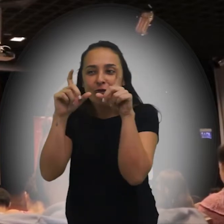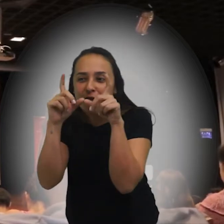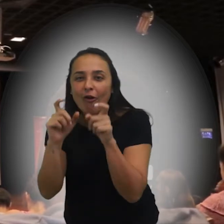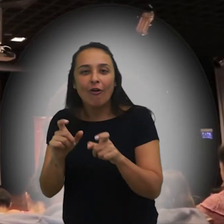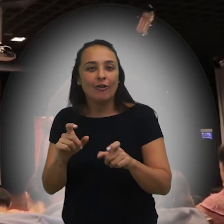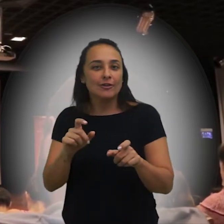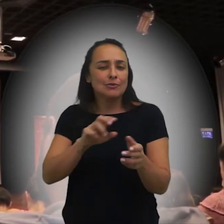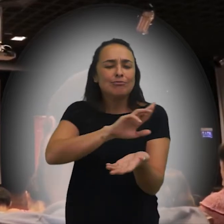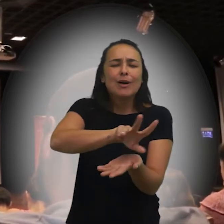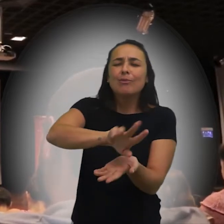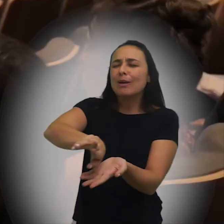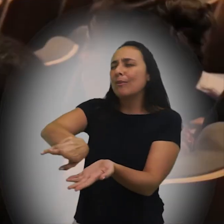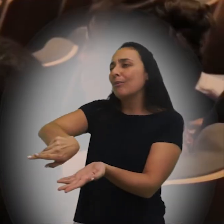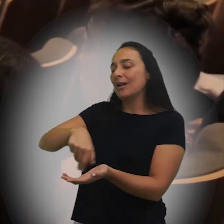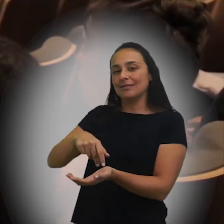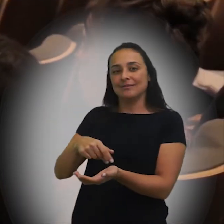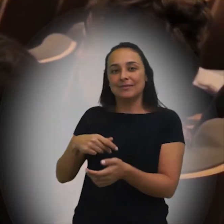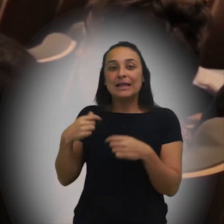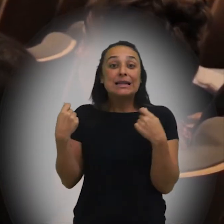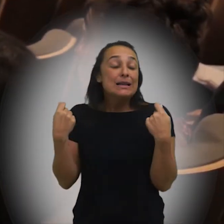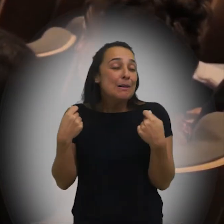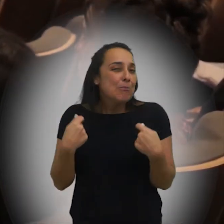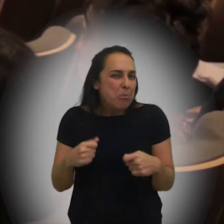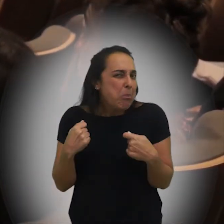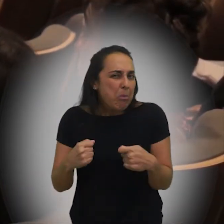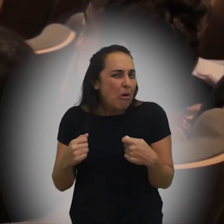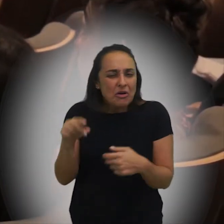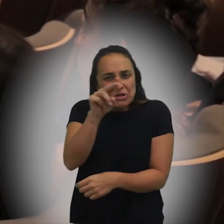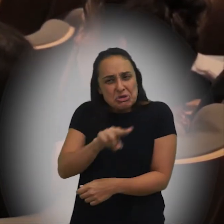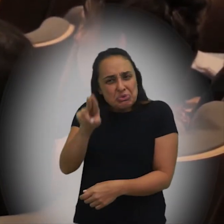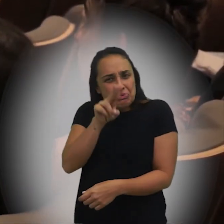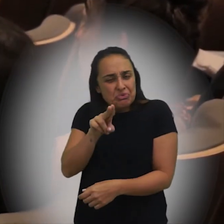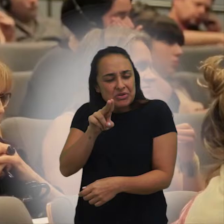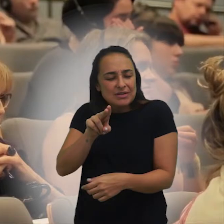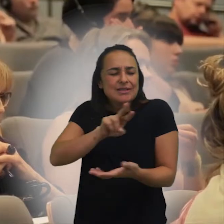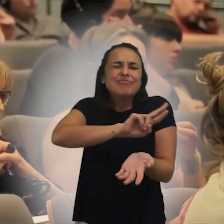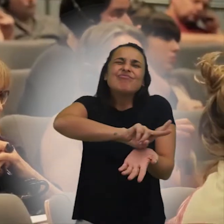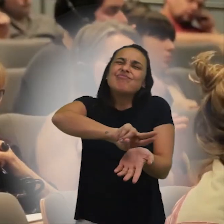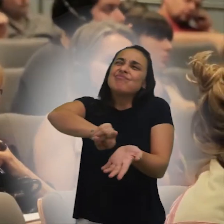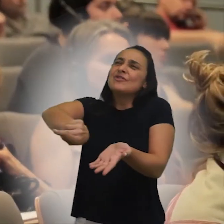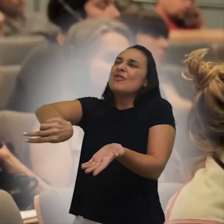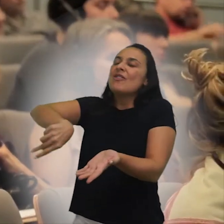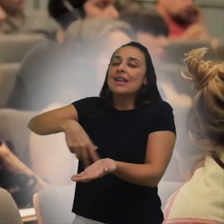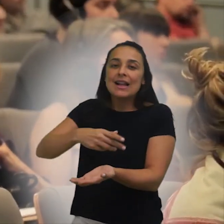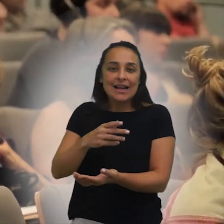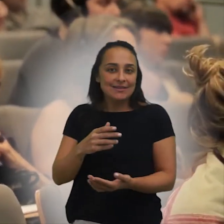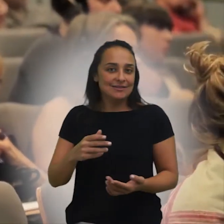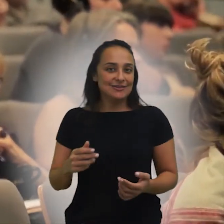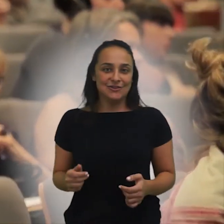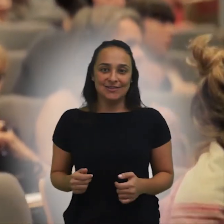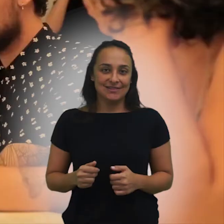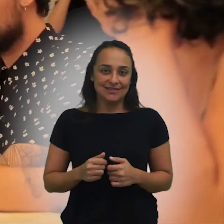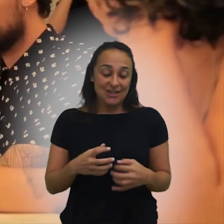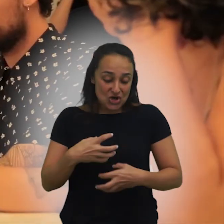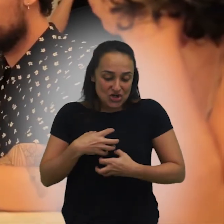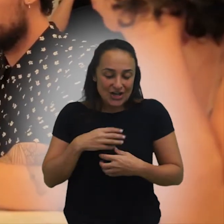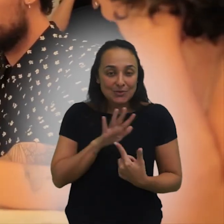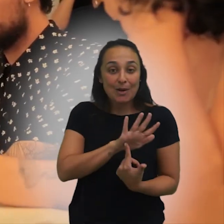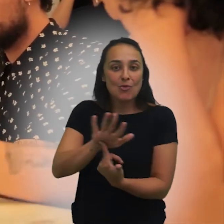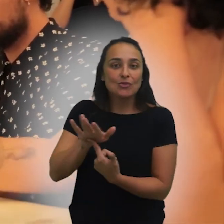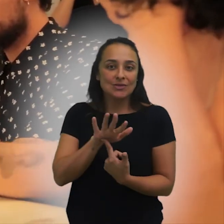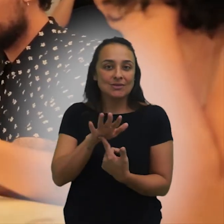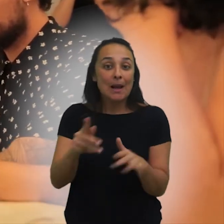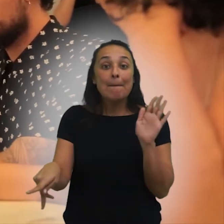que esta complexidade, esse hibridismo da arte contemporânea é o mais desafiador para os